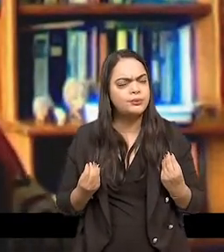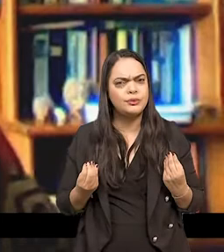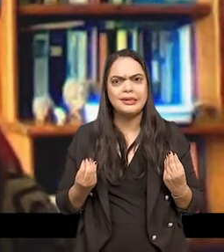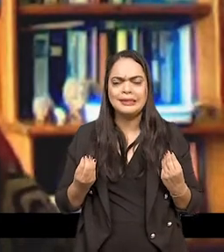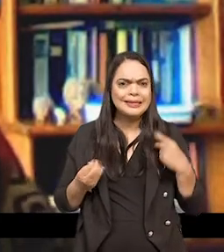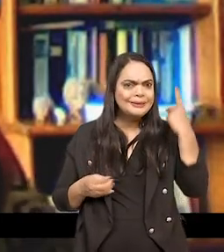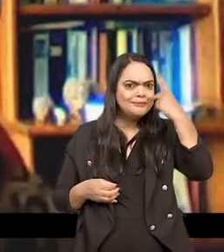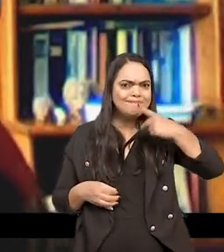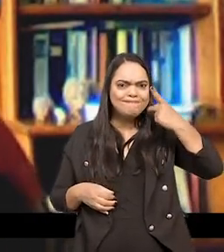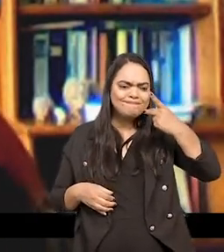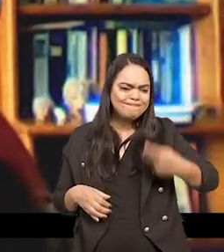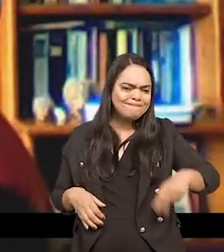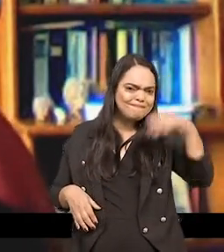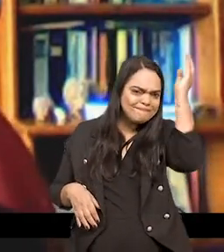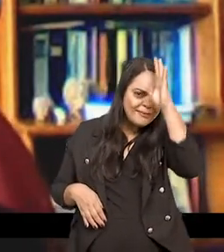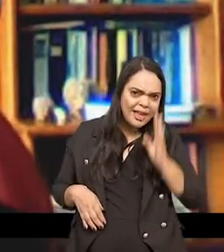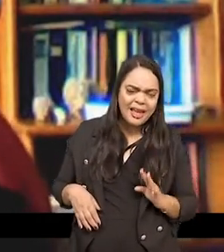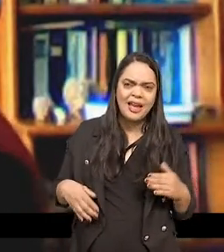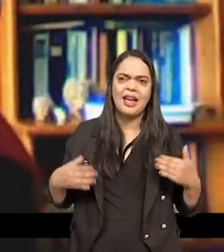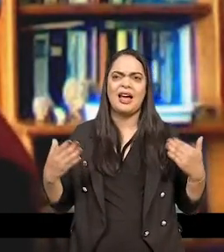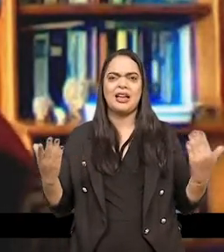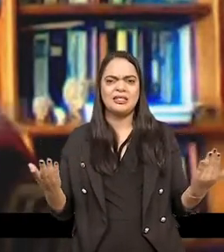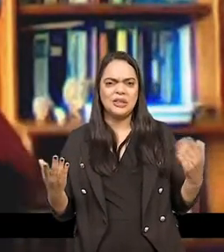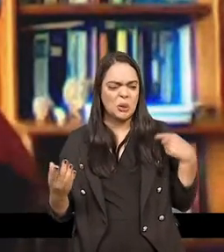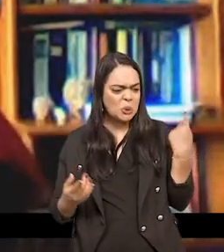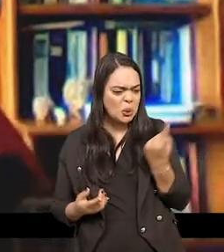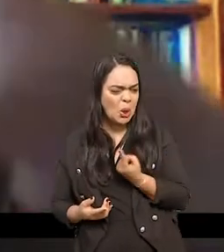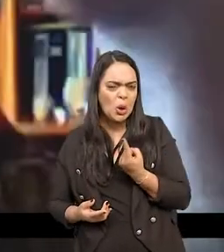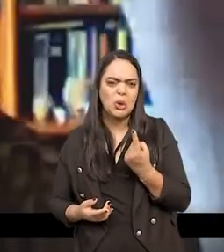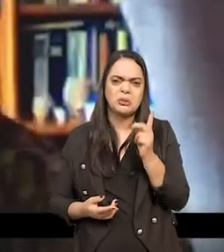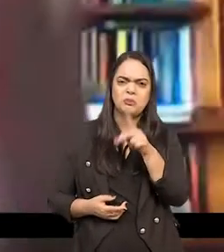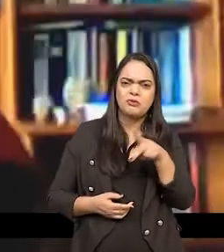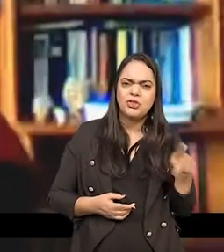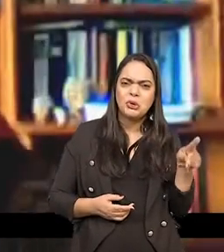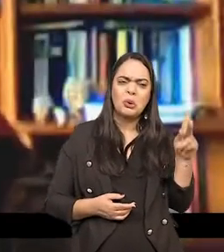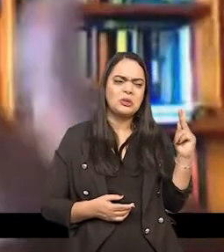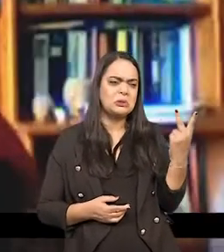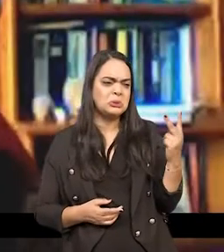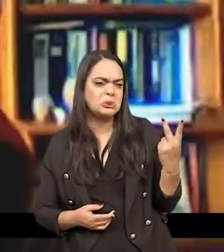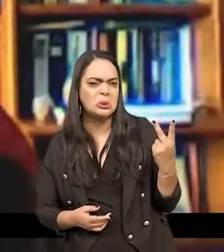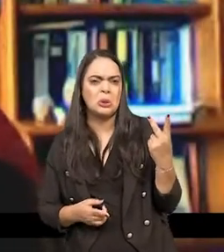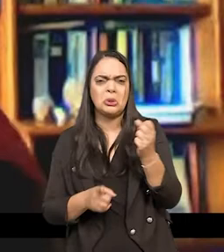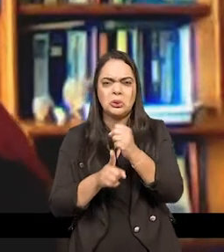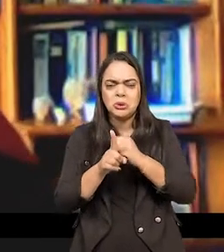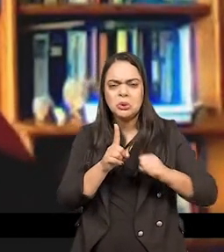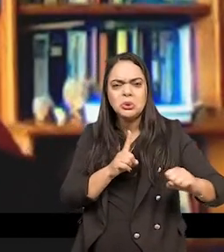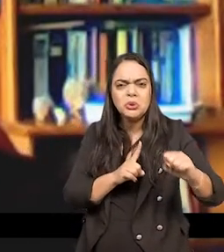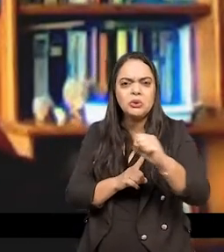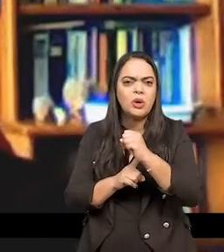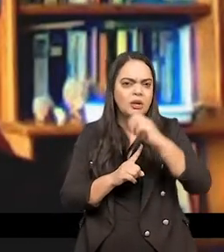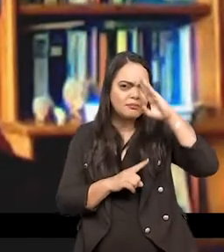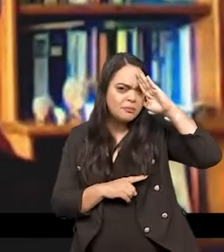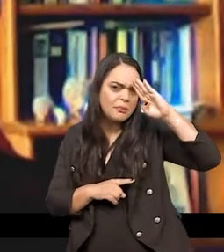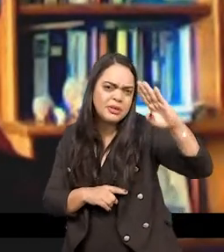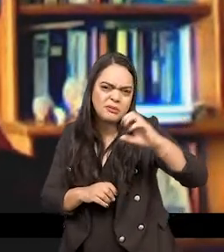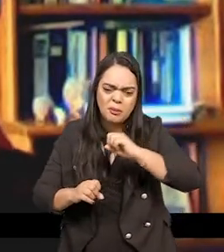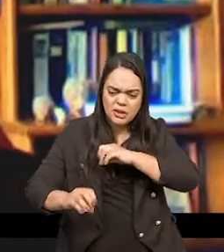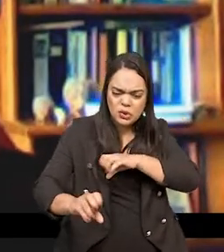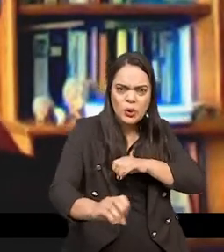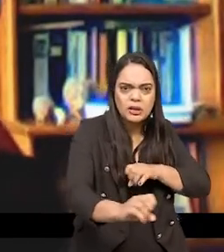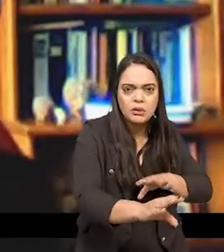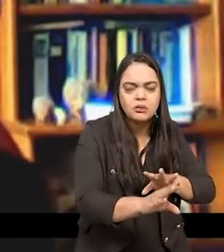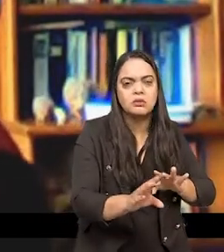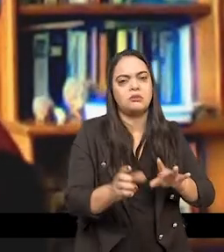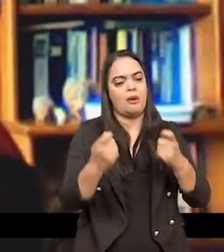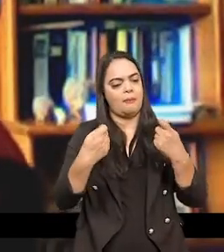política brasileira, nós intelectuais, historiadores, antropólogos, sociólogos, especialmente educadores,